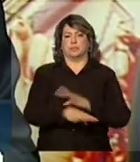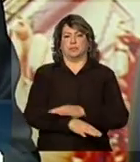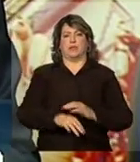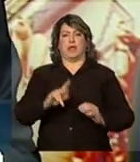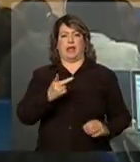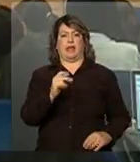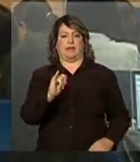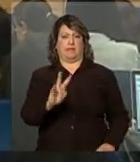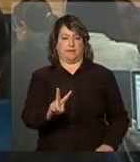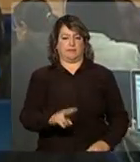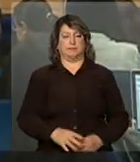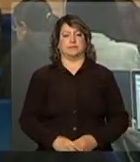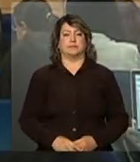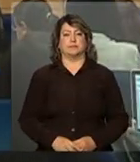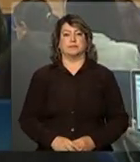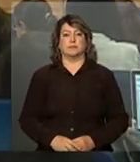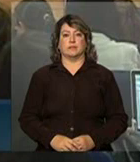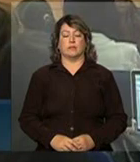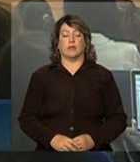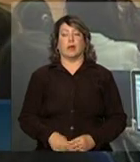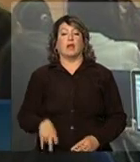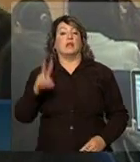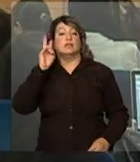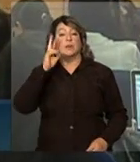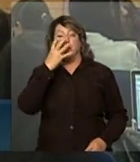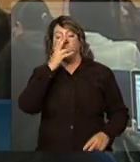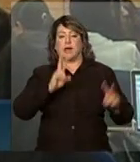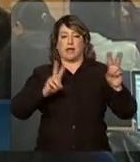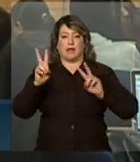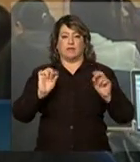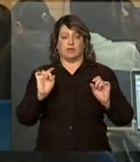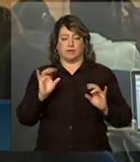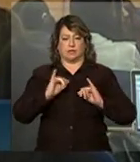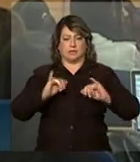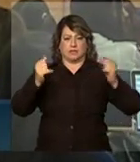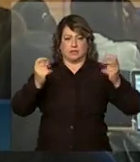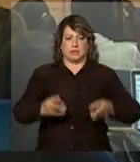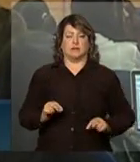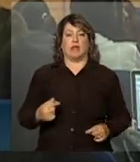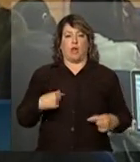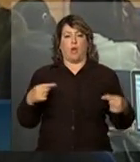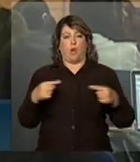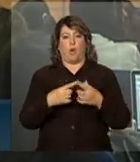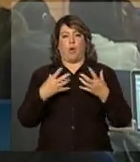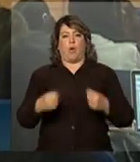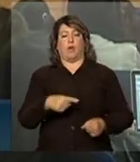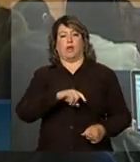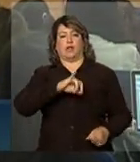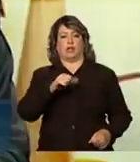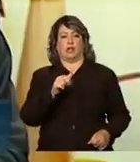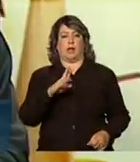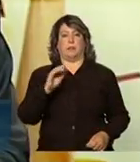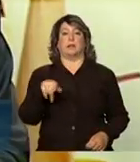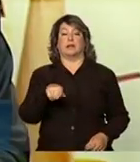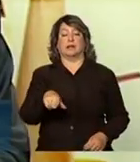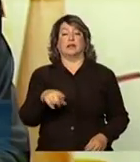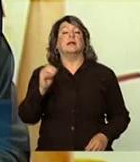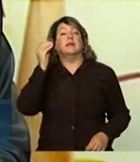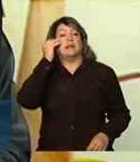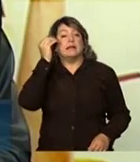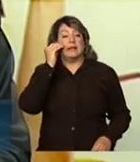No caso da ação de carnaval, só complementando, eu também concordo com o Jarbas, assim, talvez menos o teste rápido,